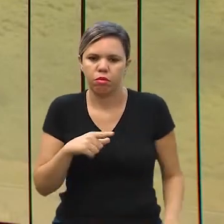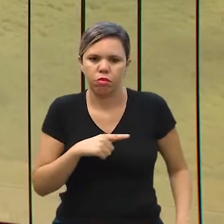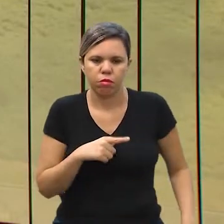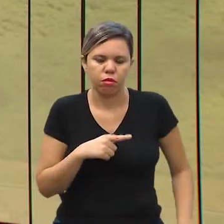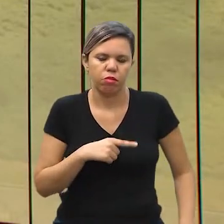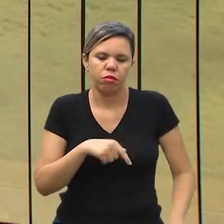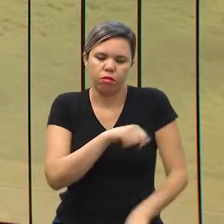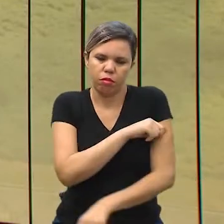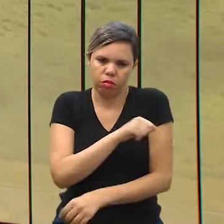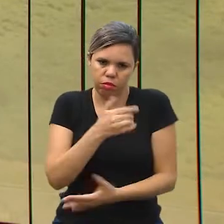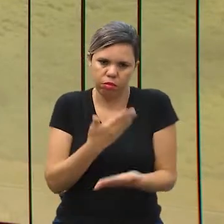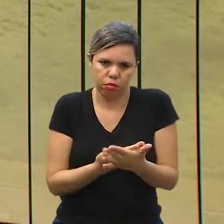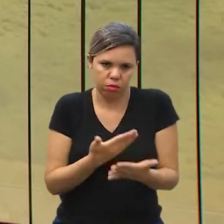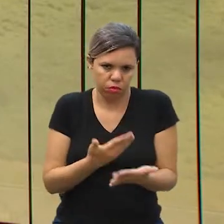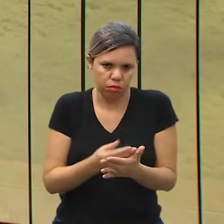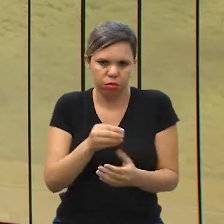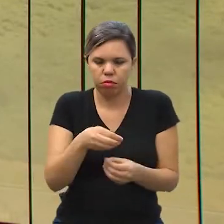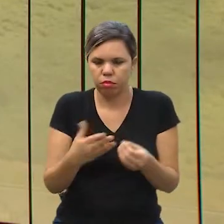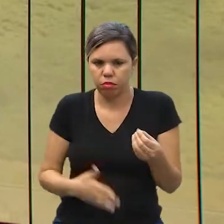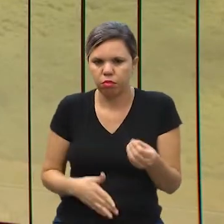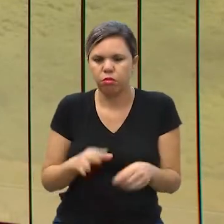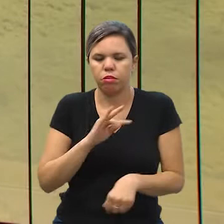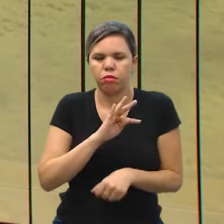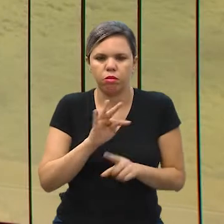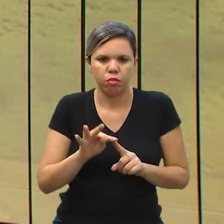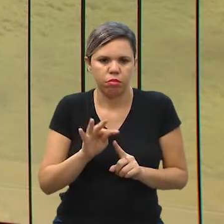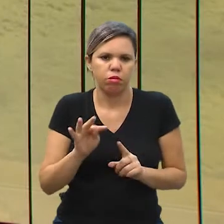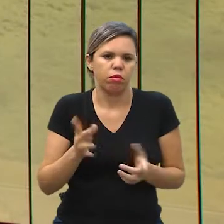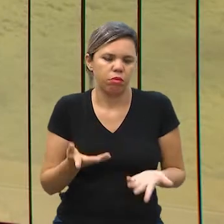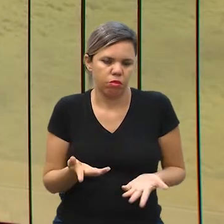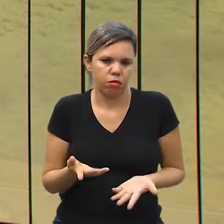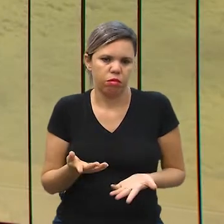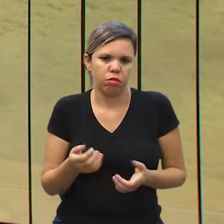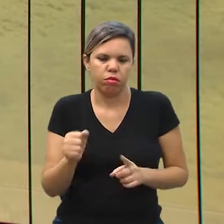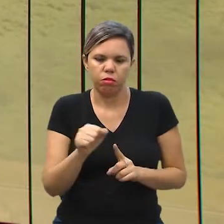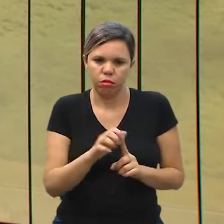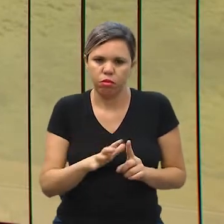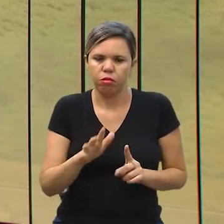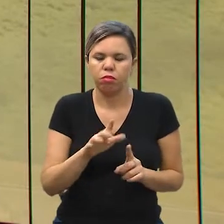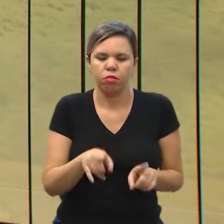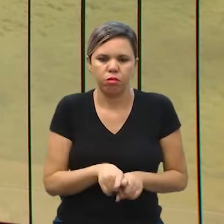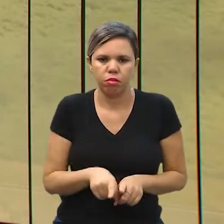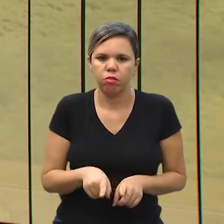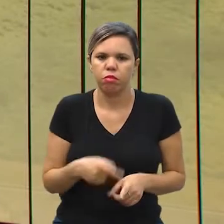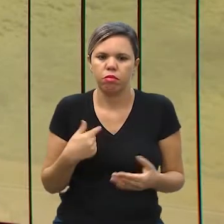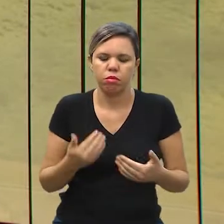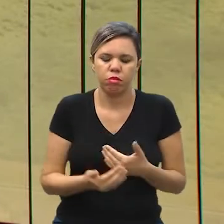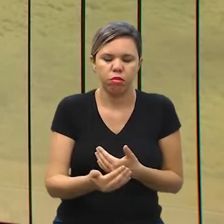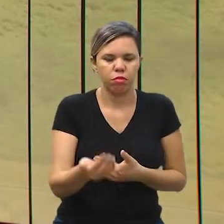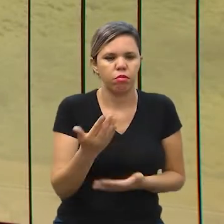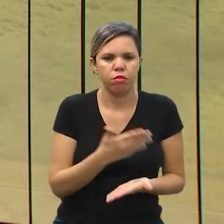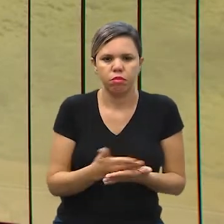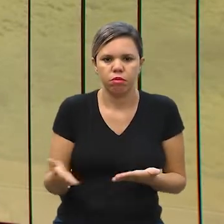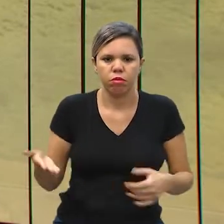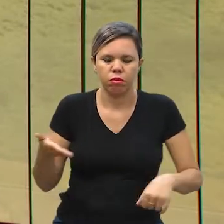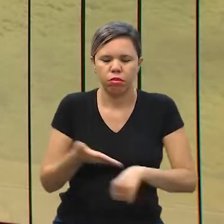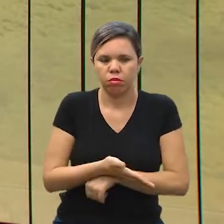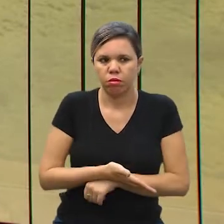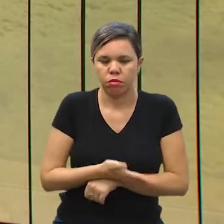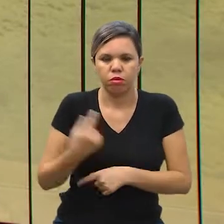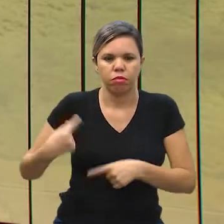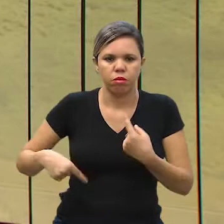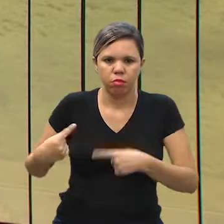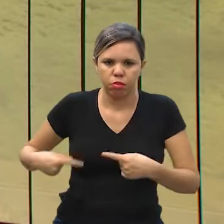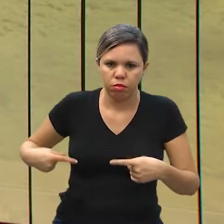tínhamos lá uns estudos teológicos enfim de atuação sociológico e a partir daí eu comecei a